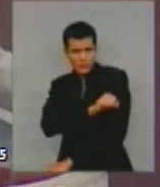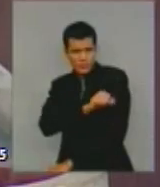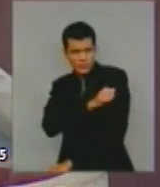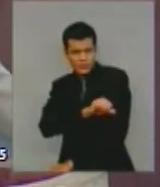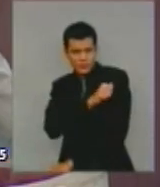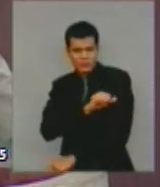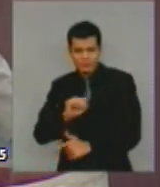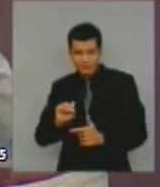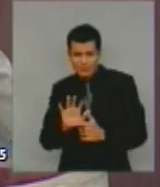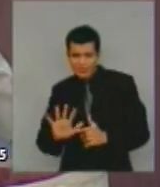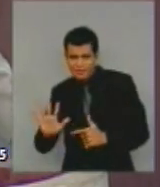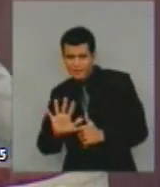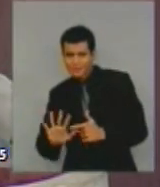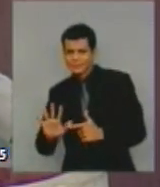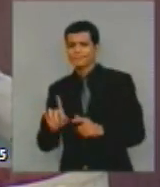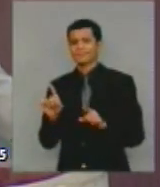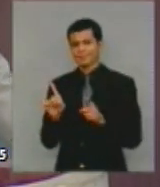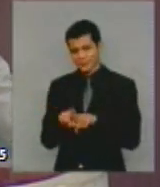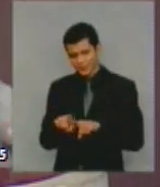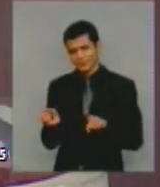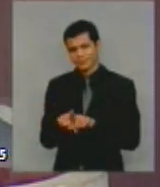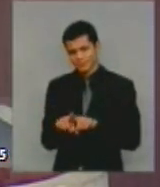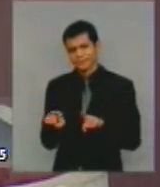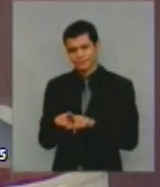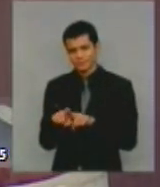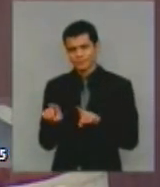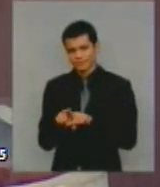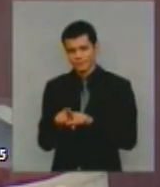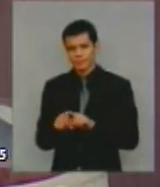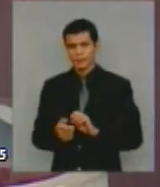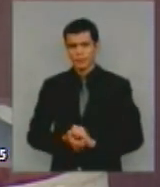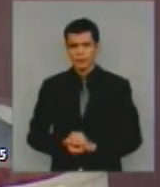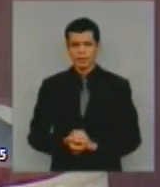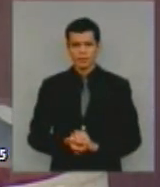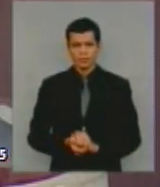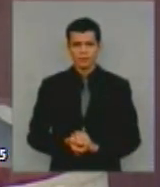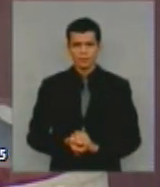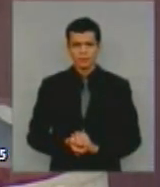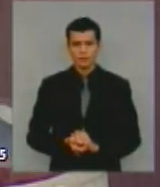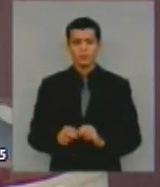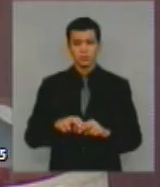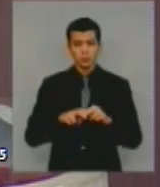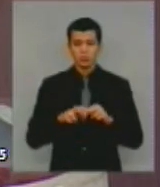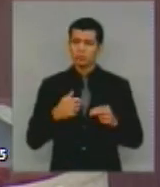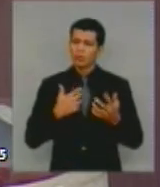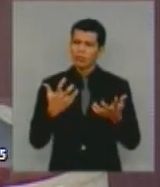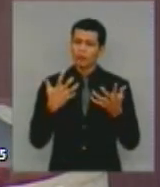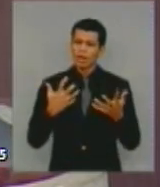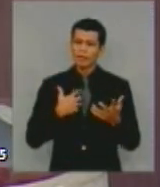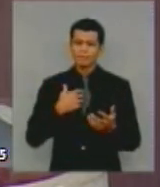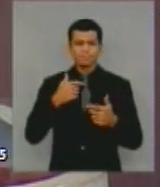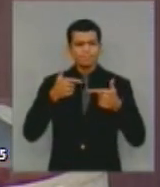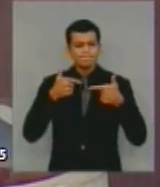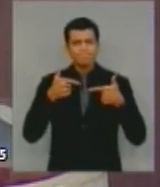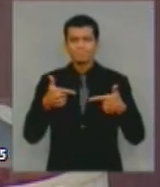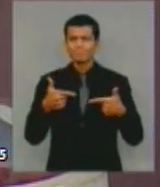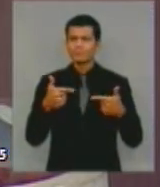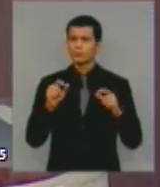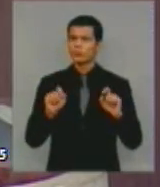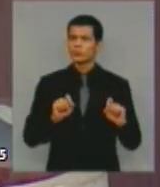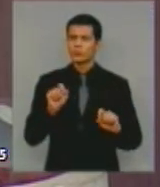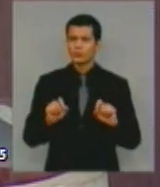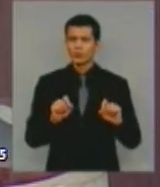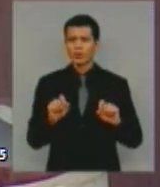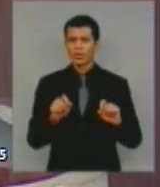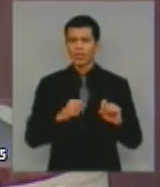vivenciam também uma crise de desabastecimento. Eu queria, deputados, deputadas, enfrentar essa questão a partir de um outro ponto de